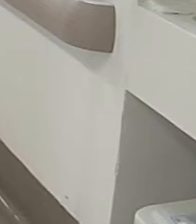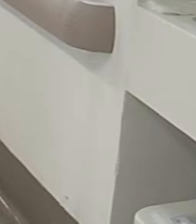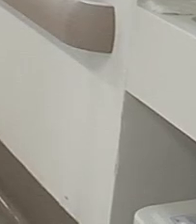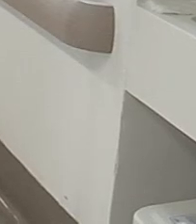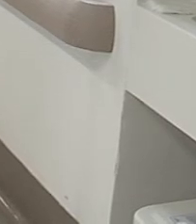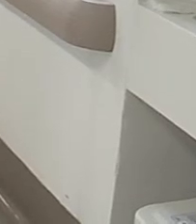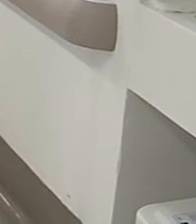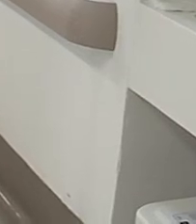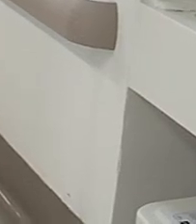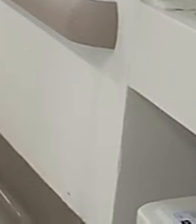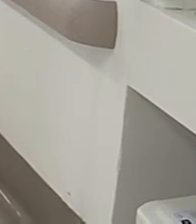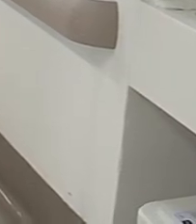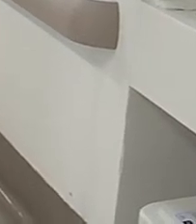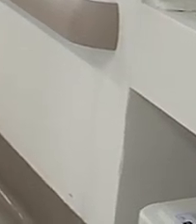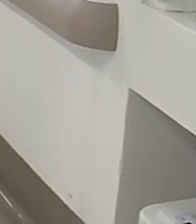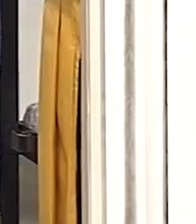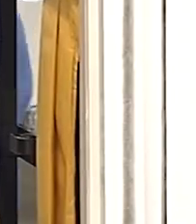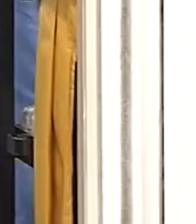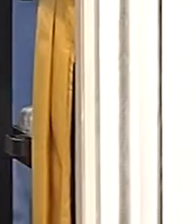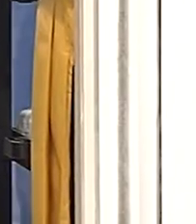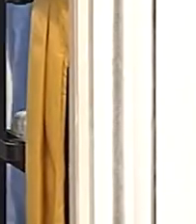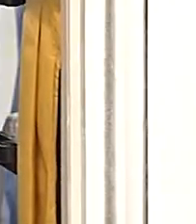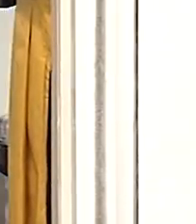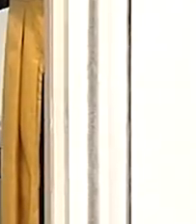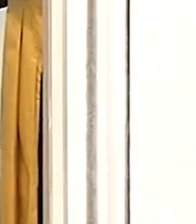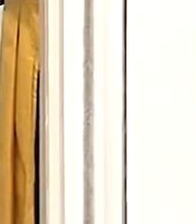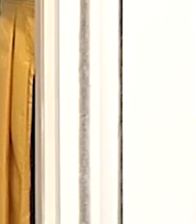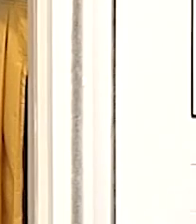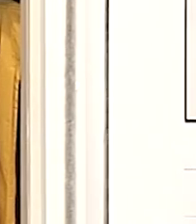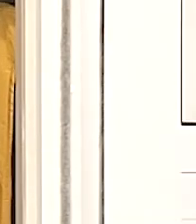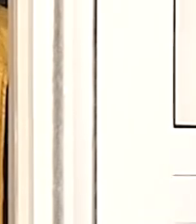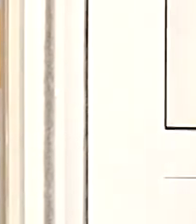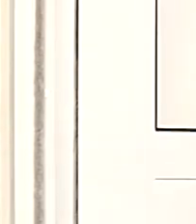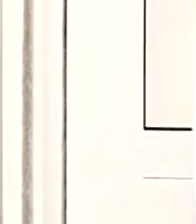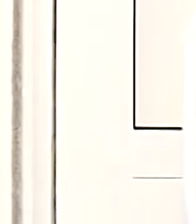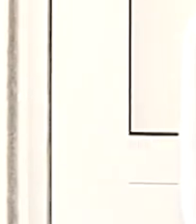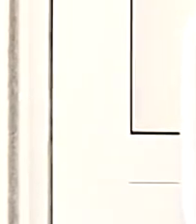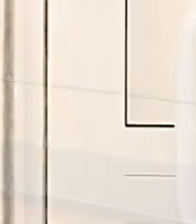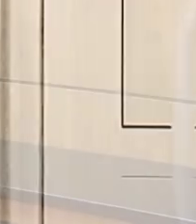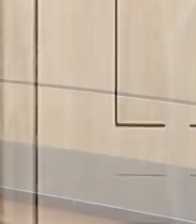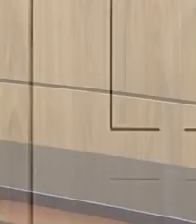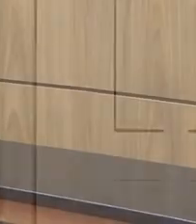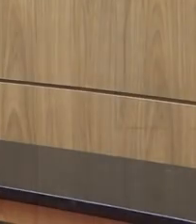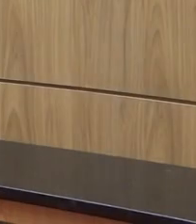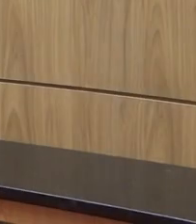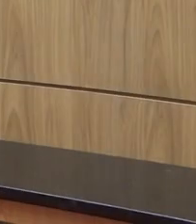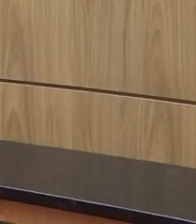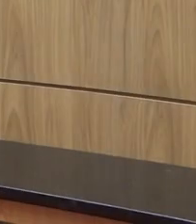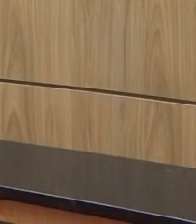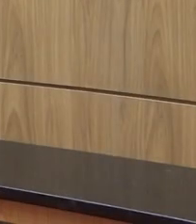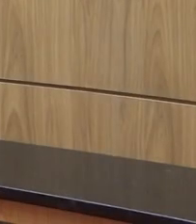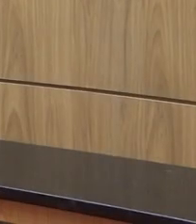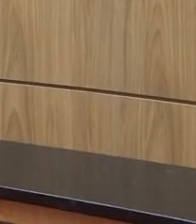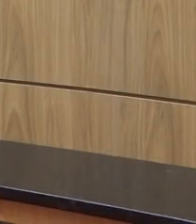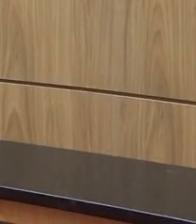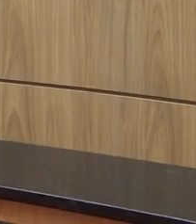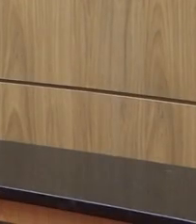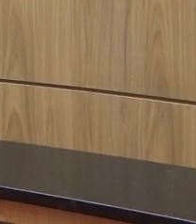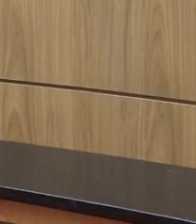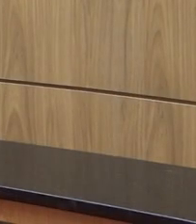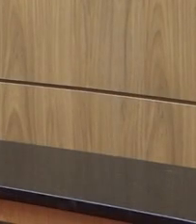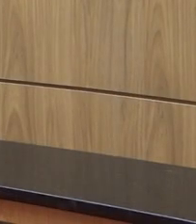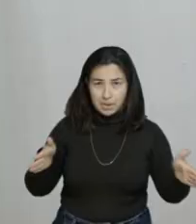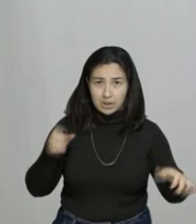abertura de novos leitos de UTI na região metropolitana da Foz do Rio Itajaí baltou o pronunciamento do deputado